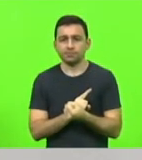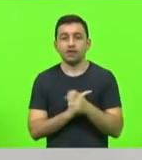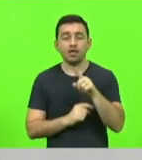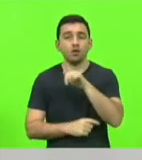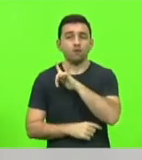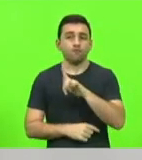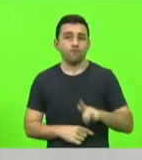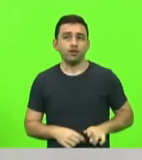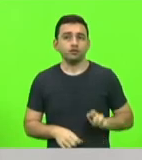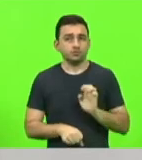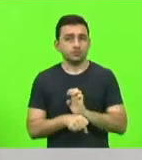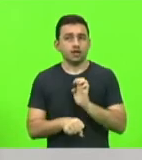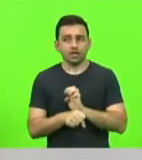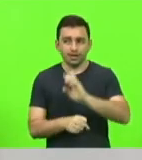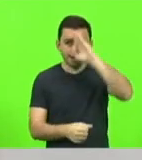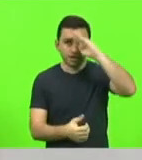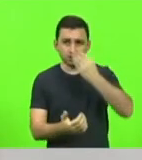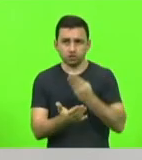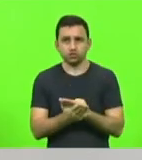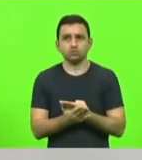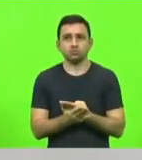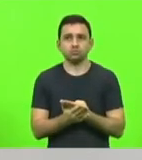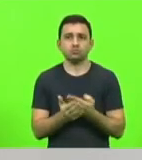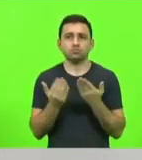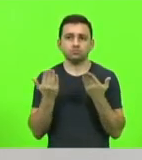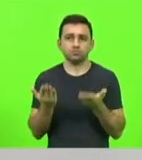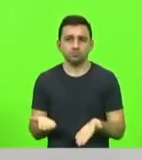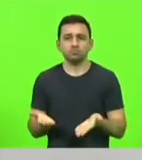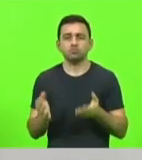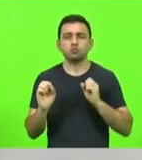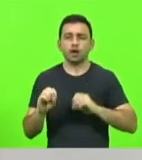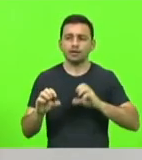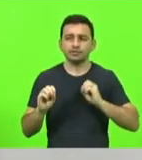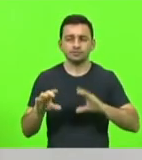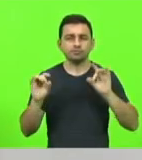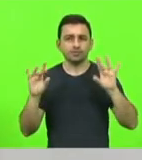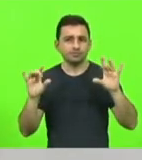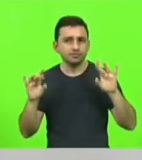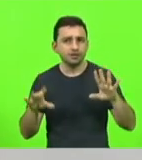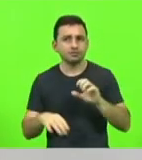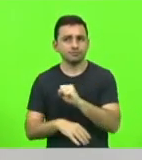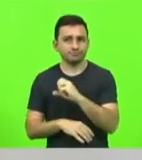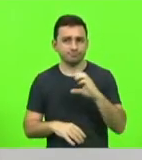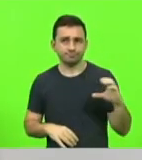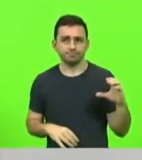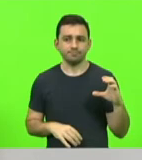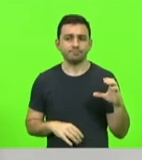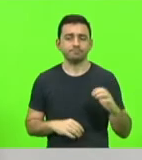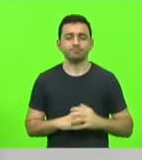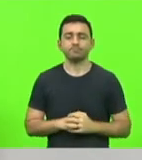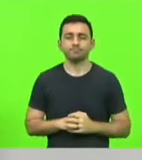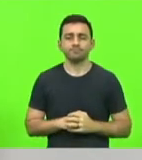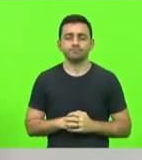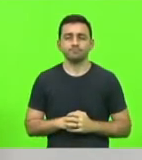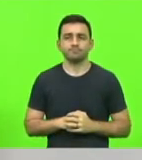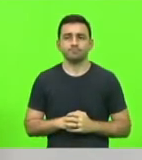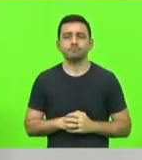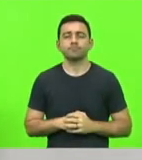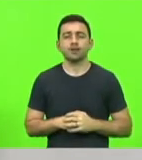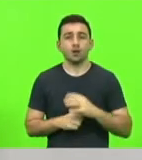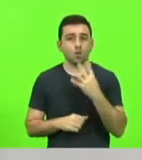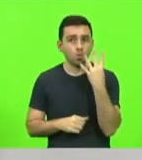Estado acreditando na educação especial de Santa Catarina. Foram quatro